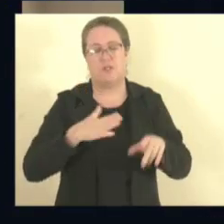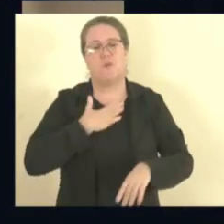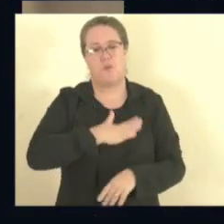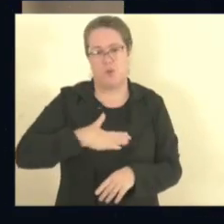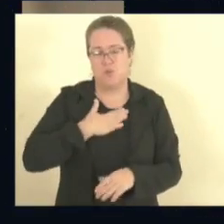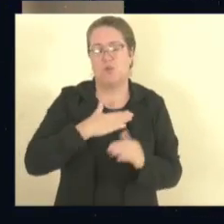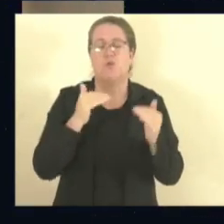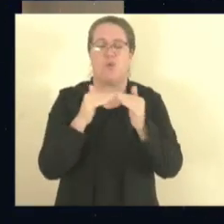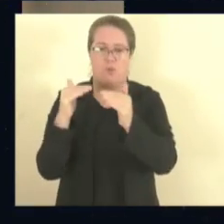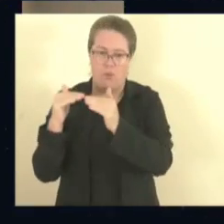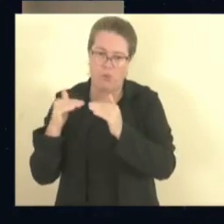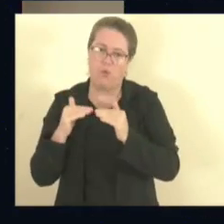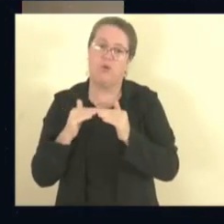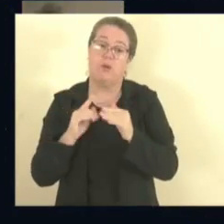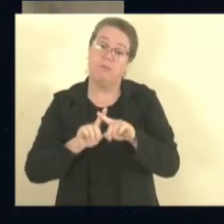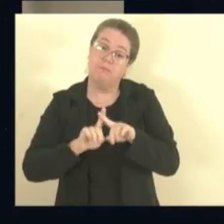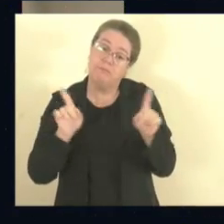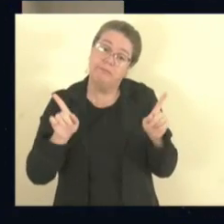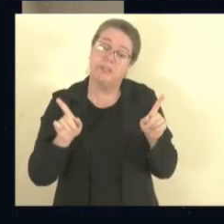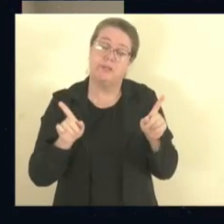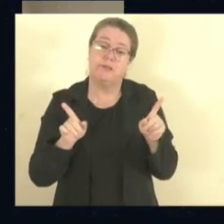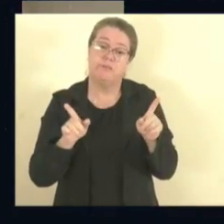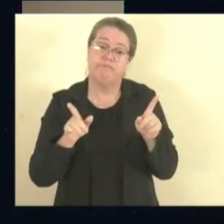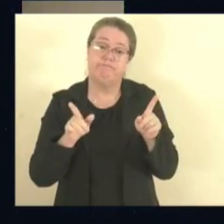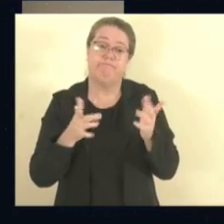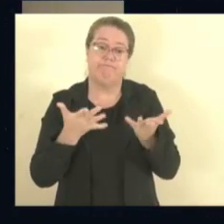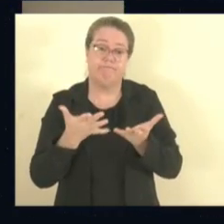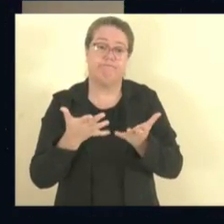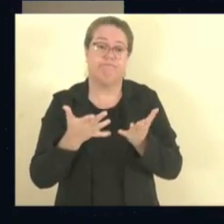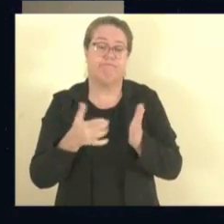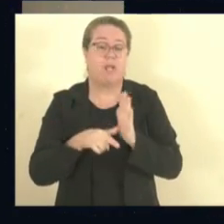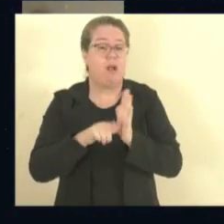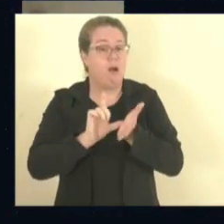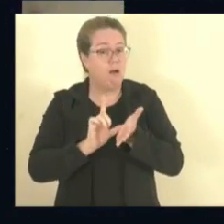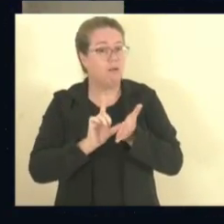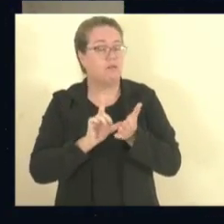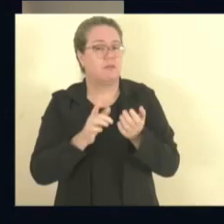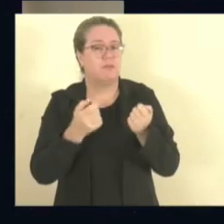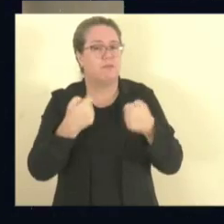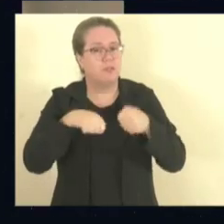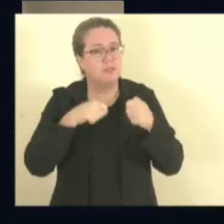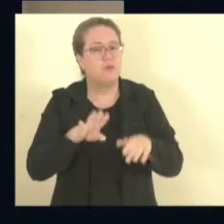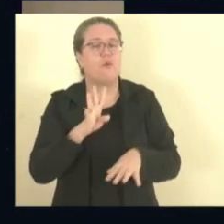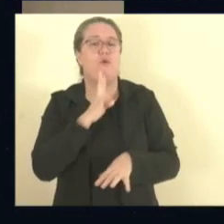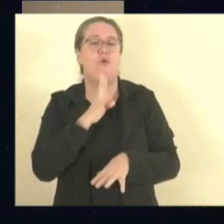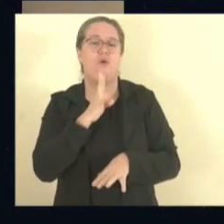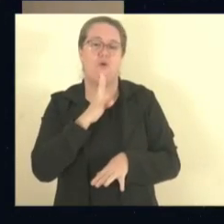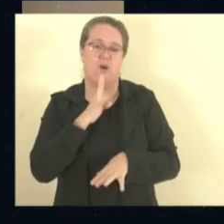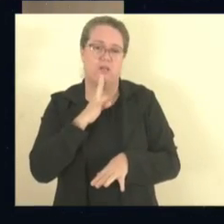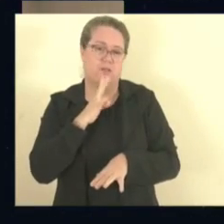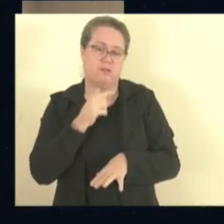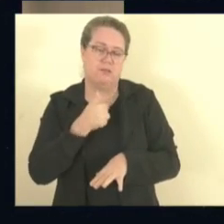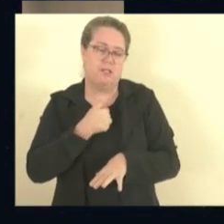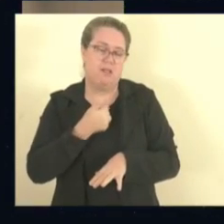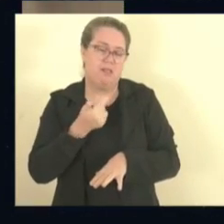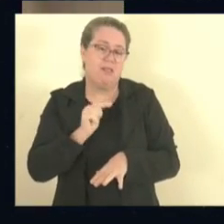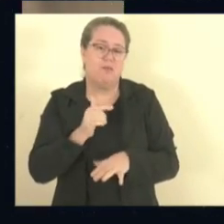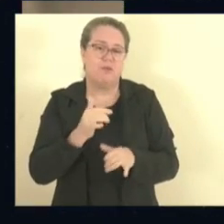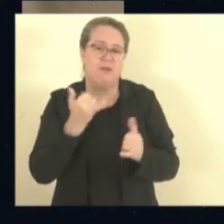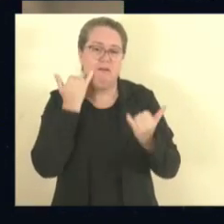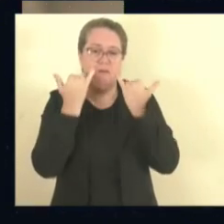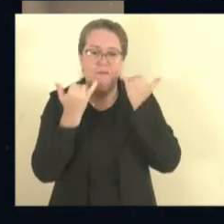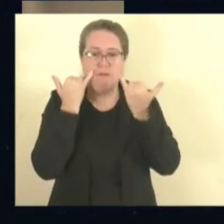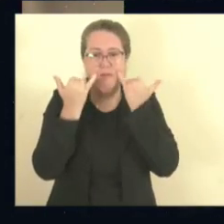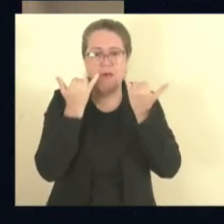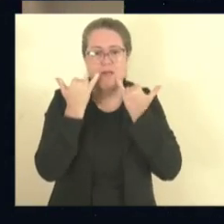votar favorável, mas ante a ausência de segurança por falta de dados do